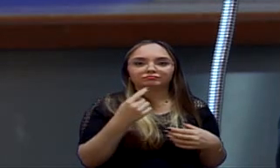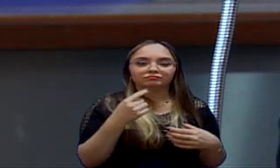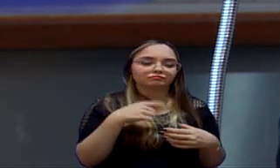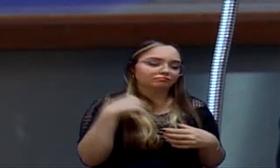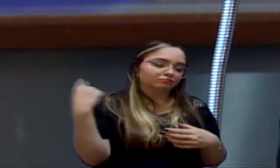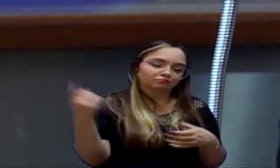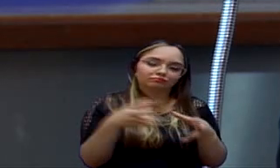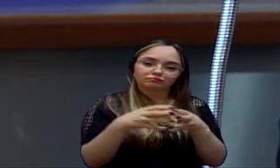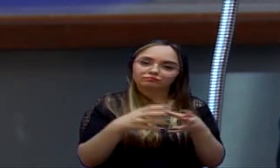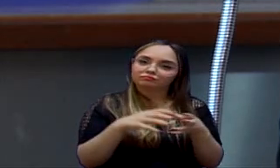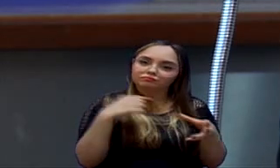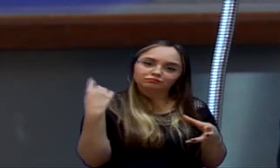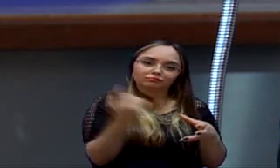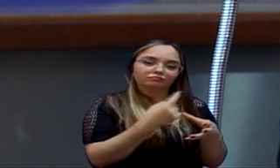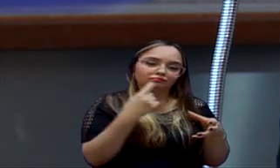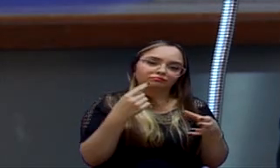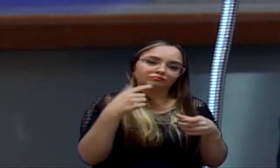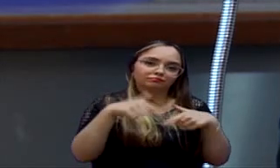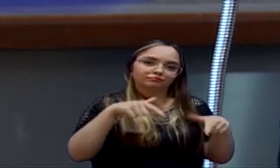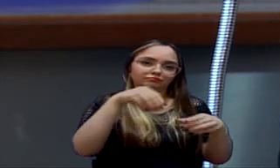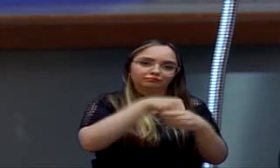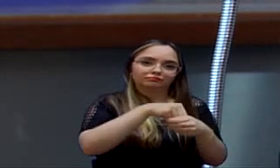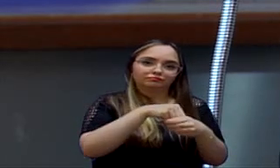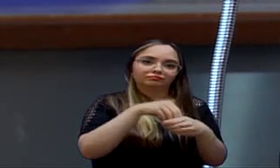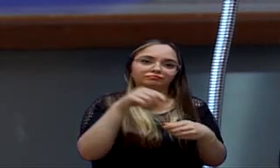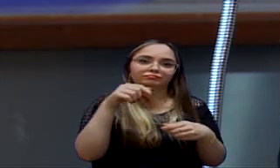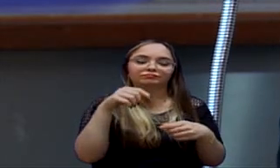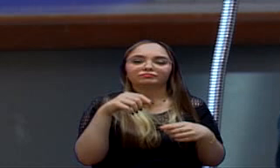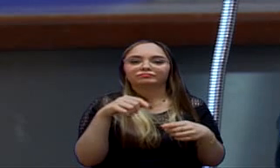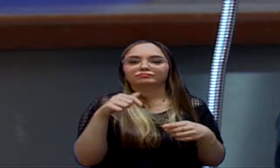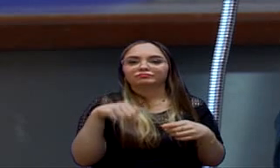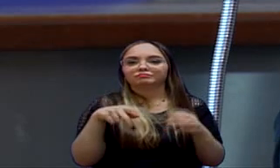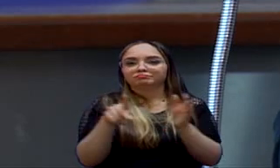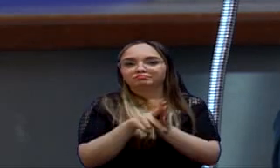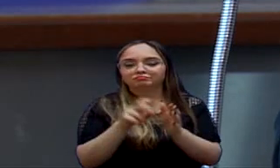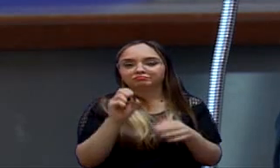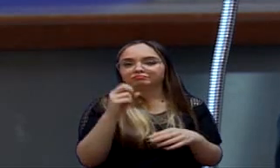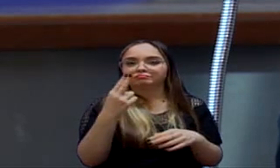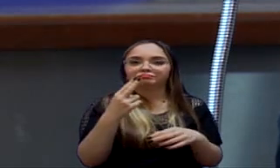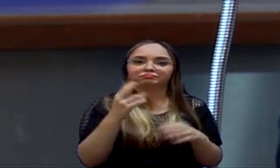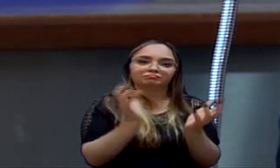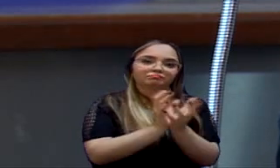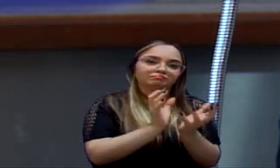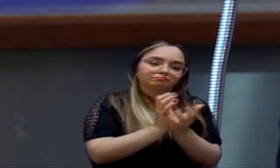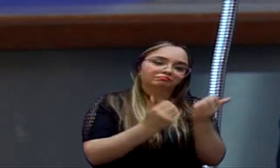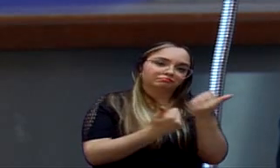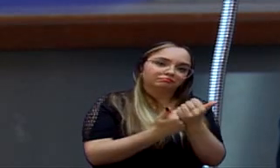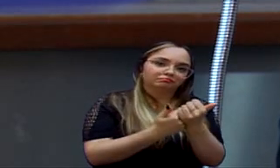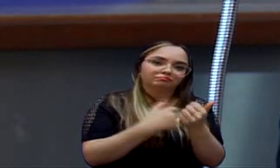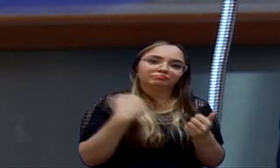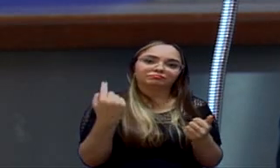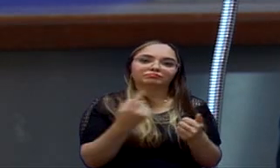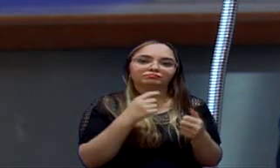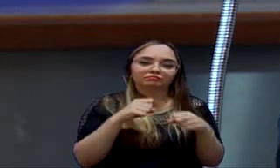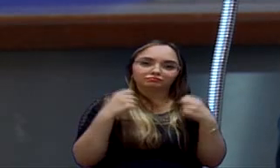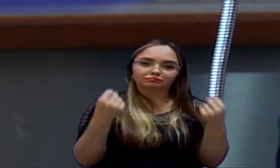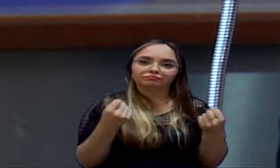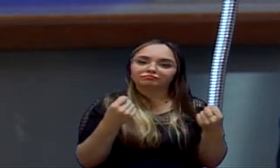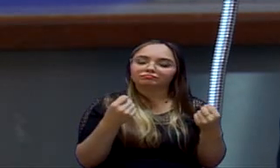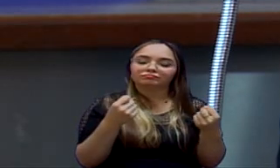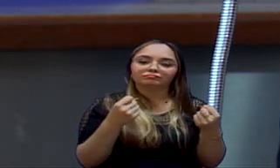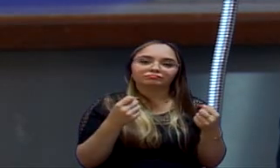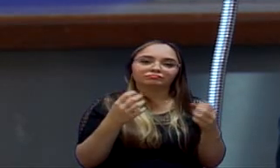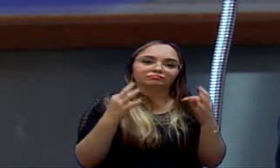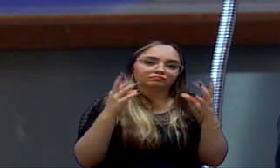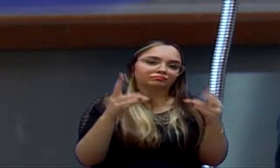todos nós servidores que estamos lá sejam da casa ou sejam da equipe que tá fazendo a gestão a gente tá enviando esforços de